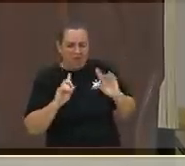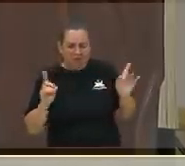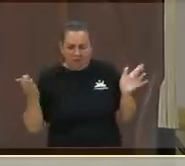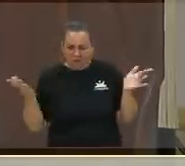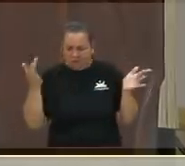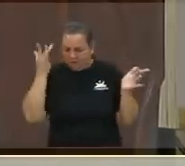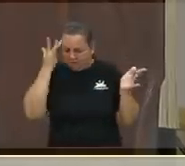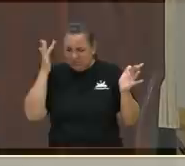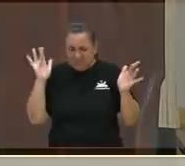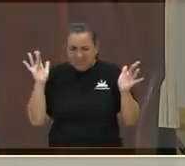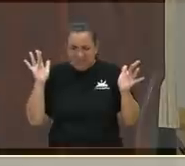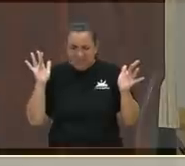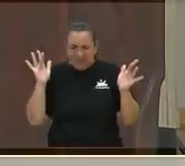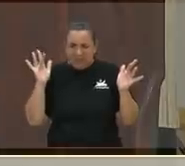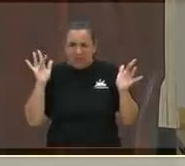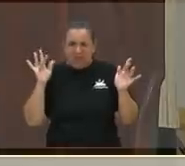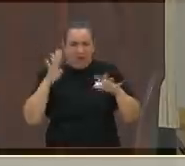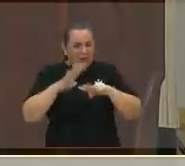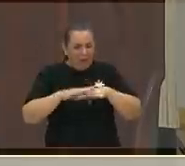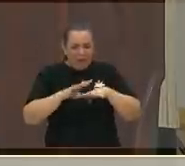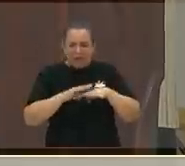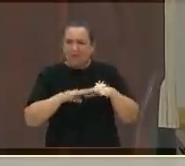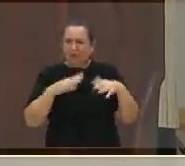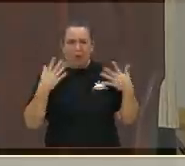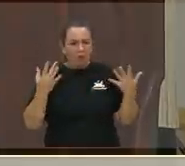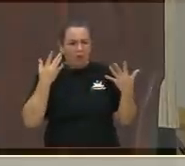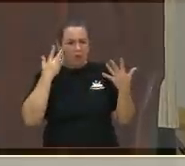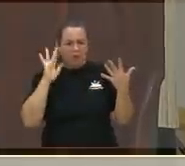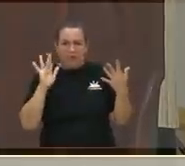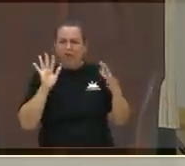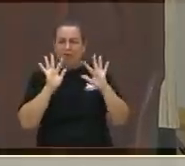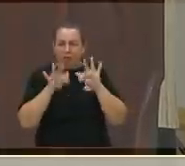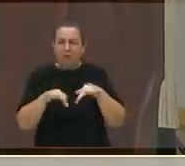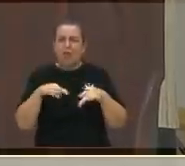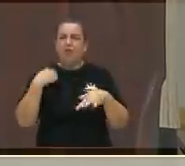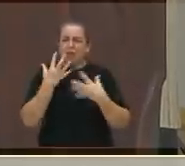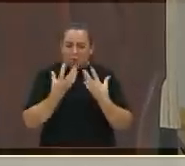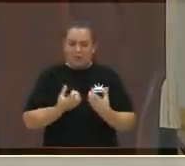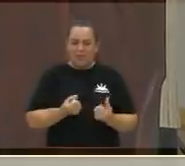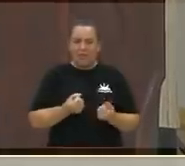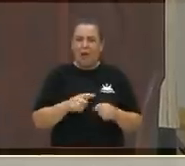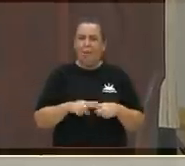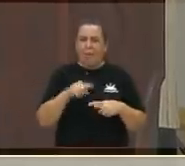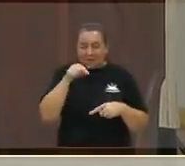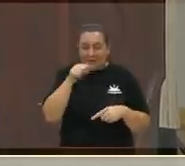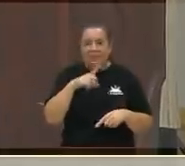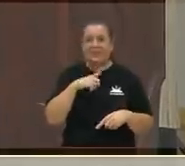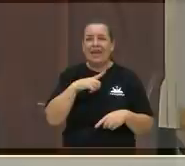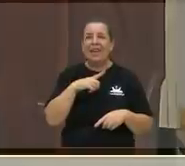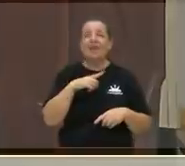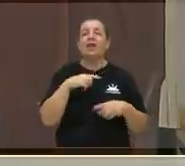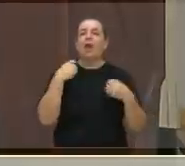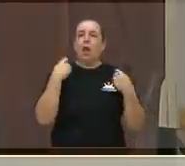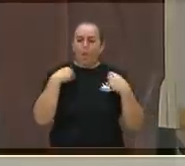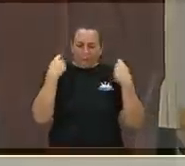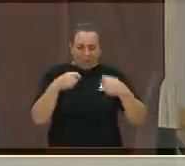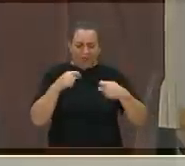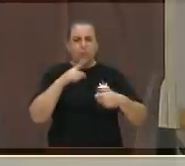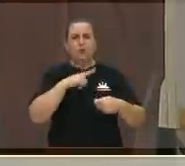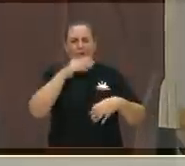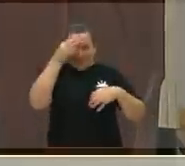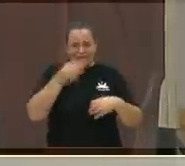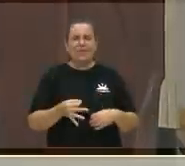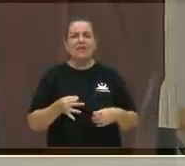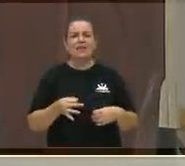e mesmo que não seja uma confissão que no final vamos receber mas aí existe a disposição na primeira